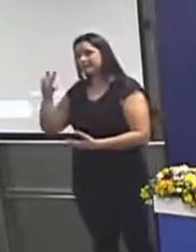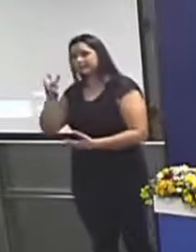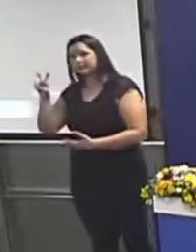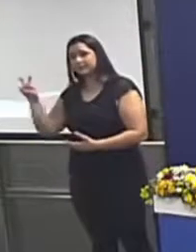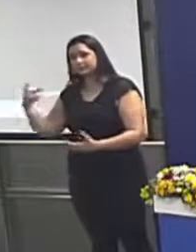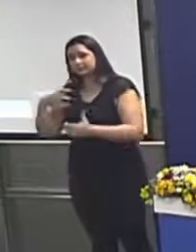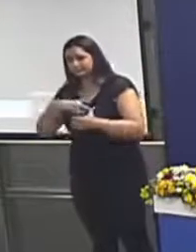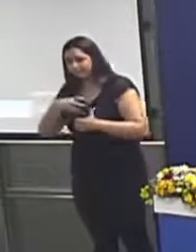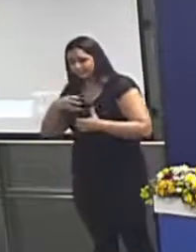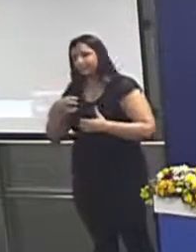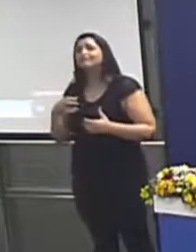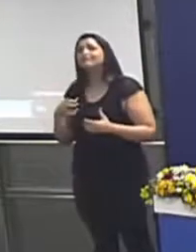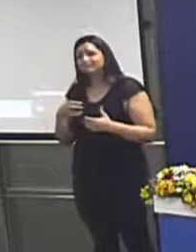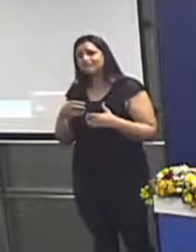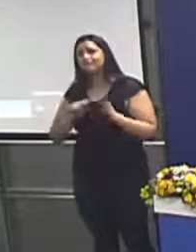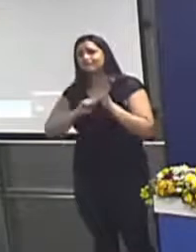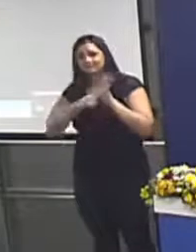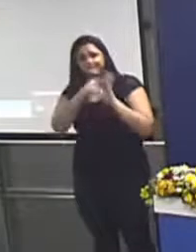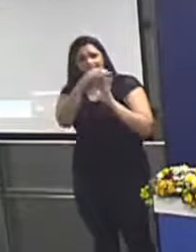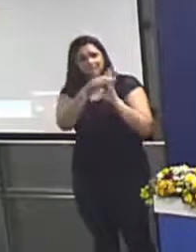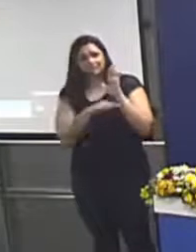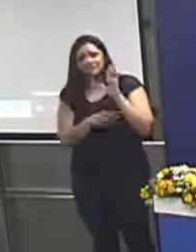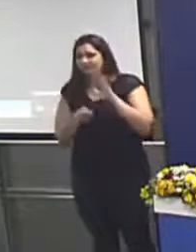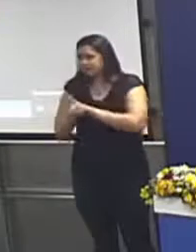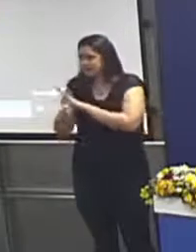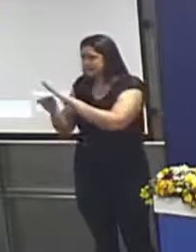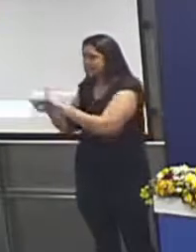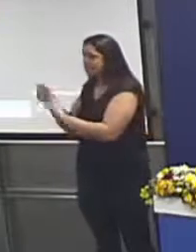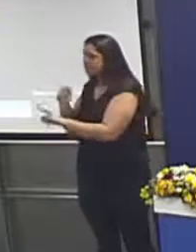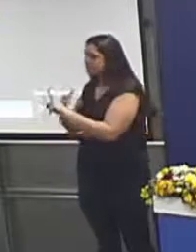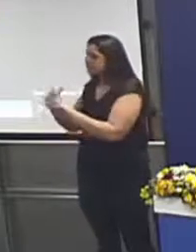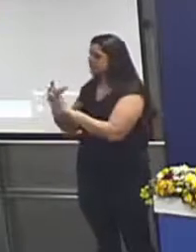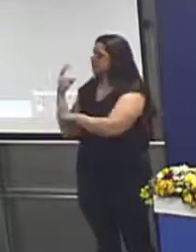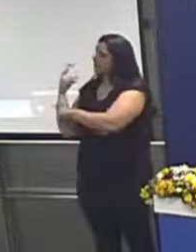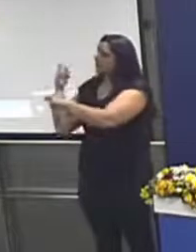Ajuste fiscal é a palavra do mercado. Investimento social